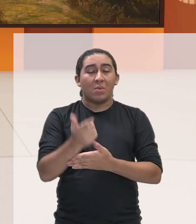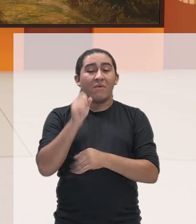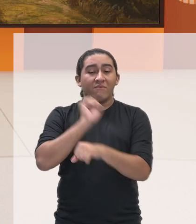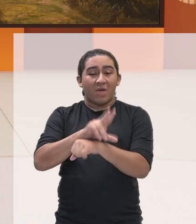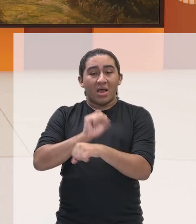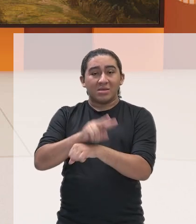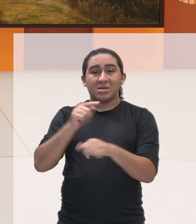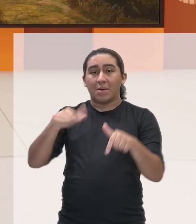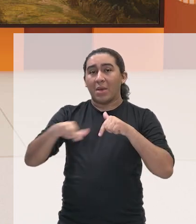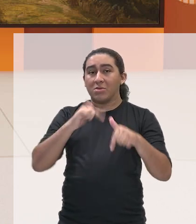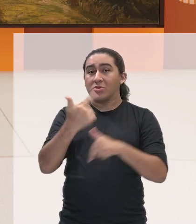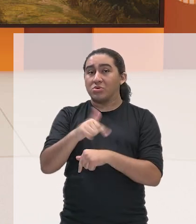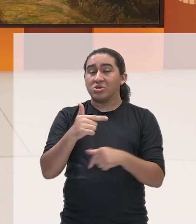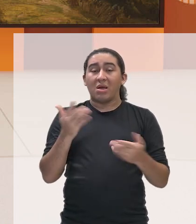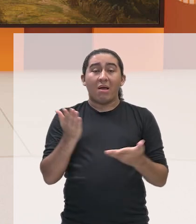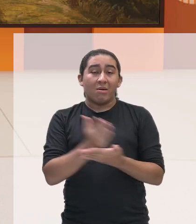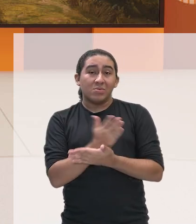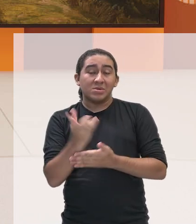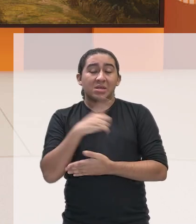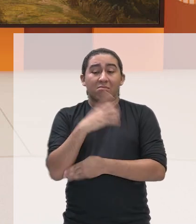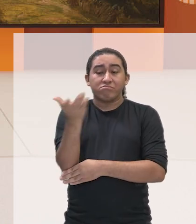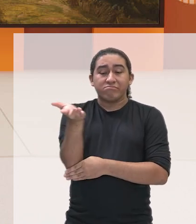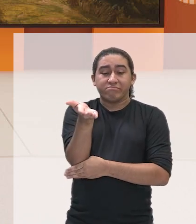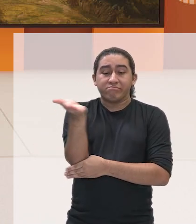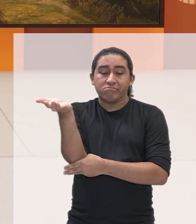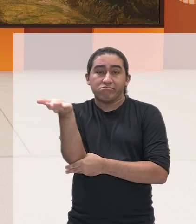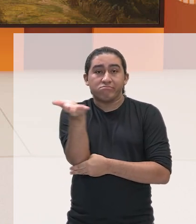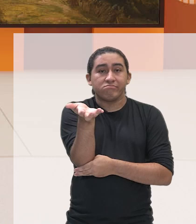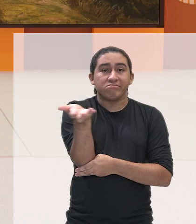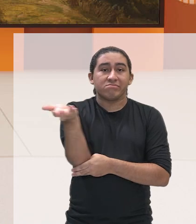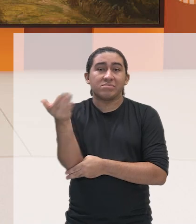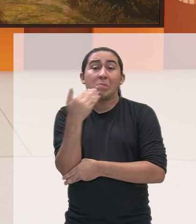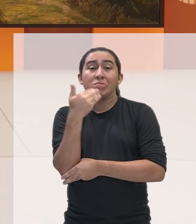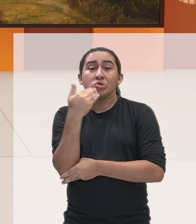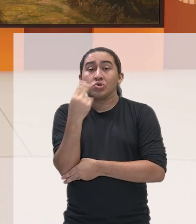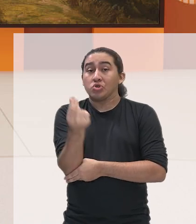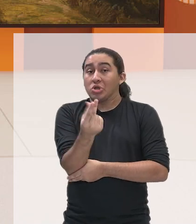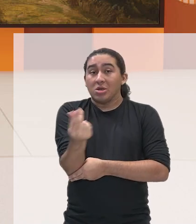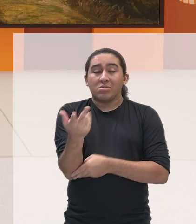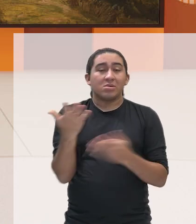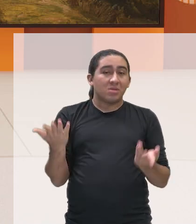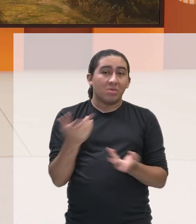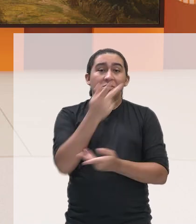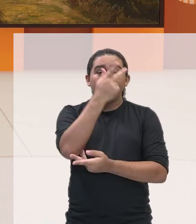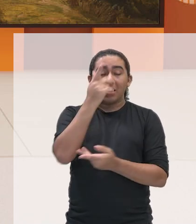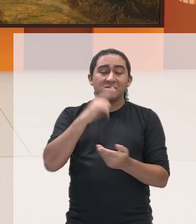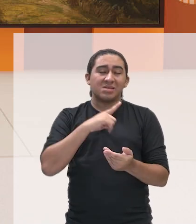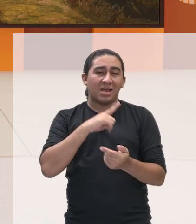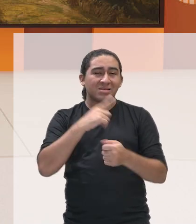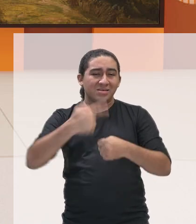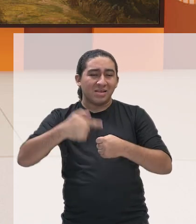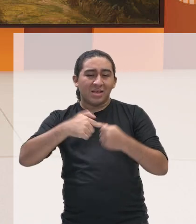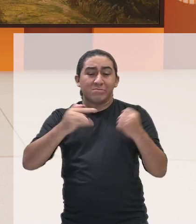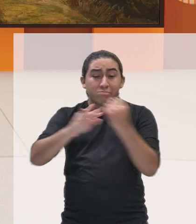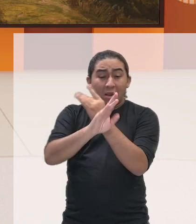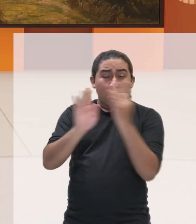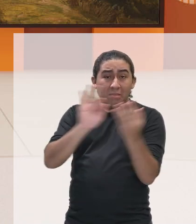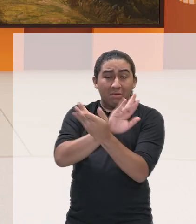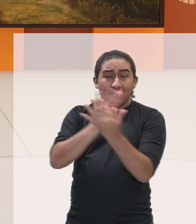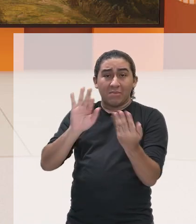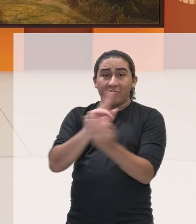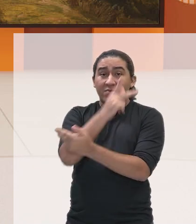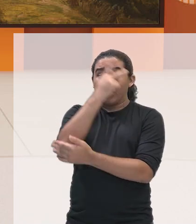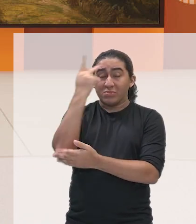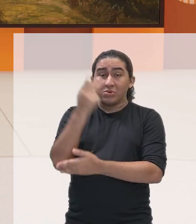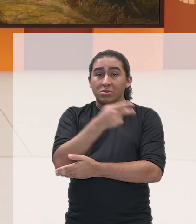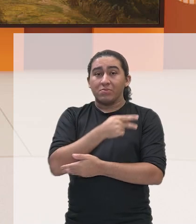aí mendicando, pedindo esmola, né? Então as cidades ficaram muito conturbadas. Essa mão de obra